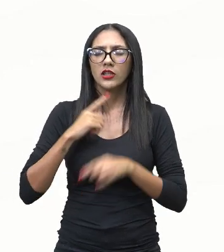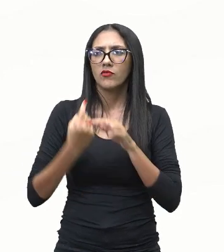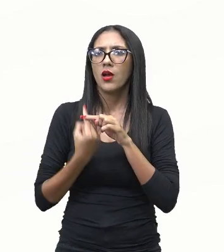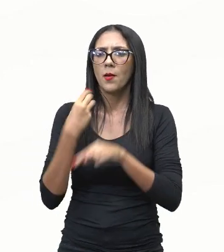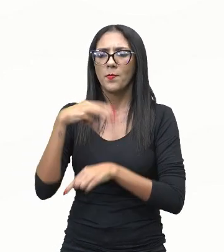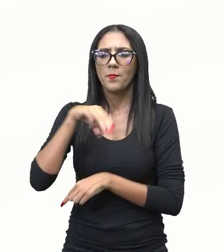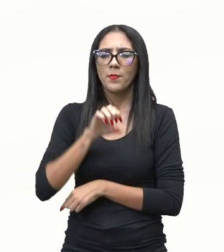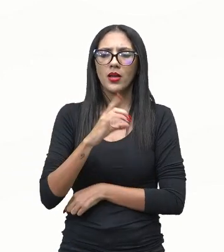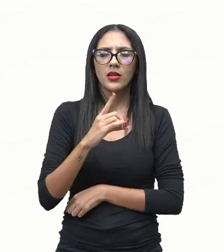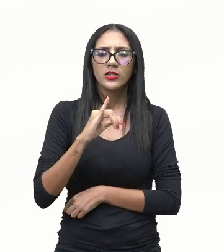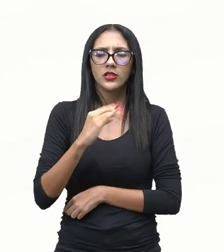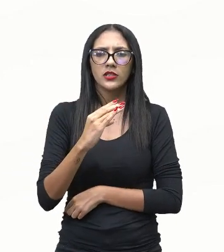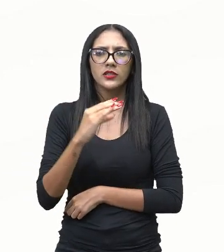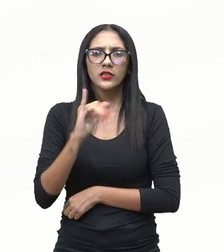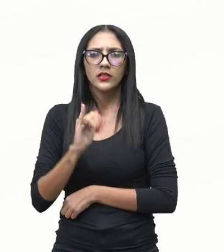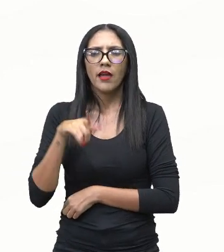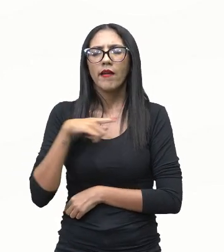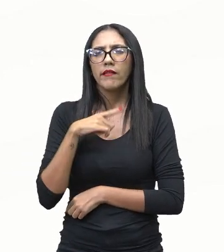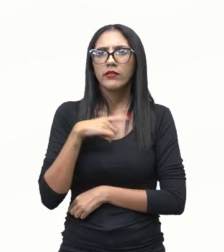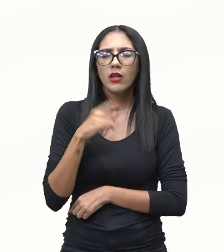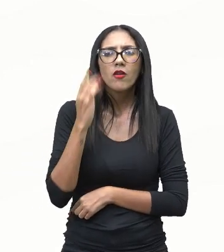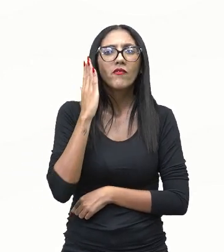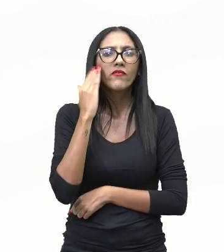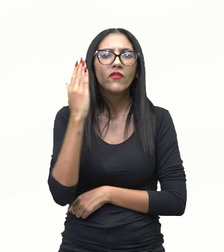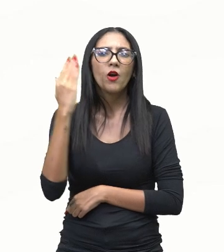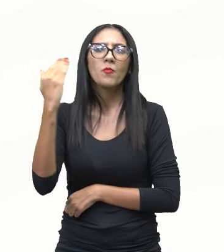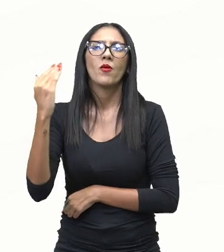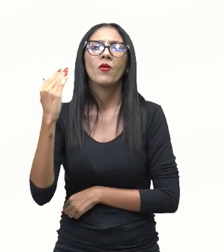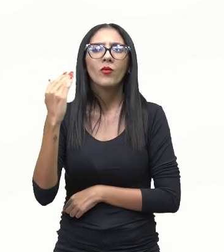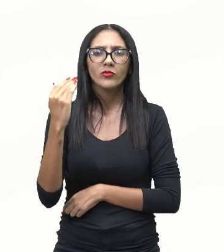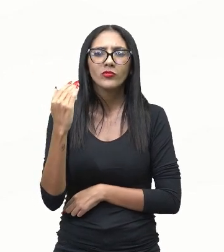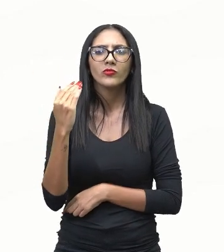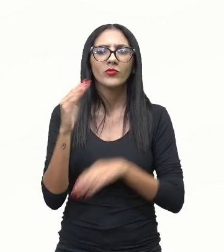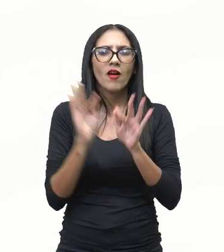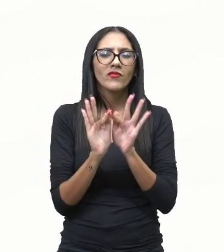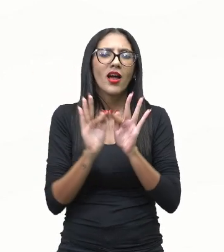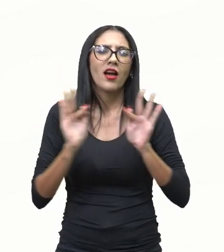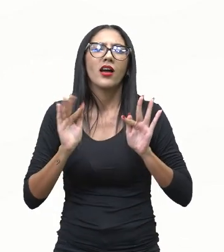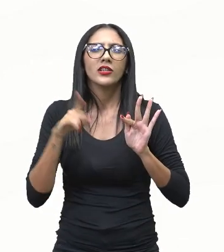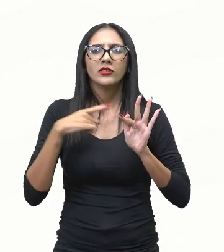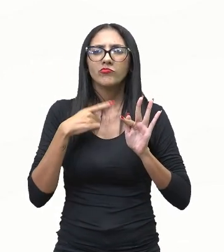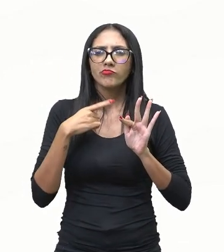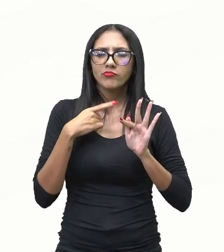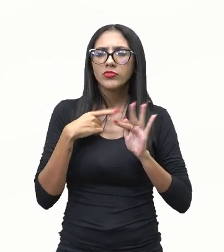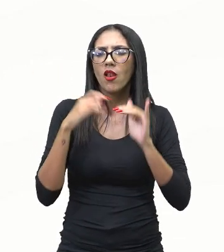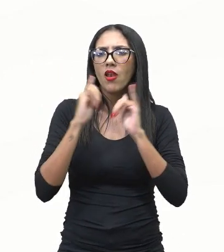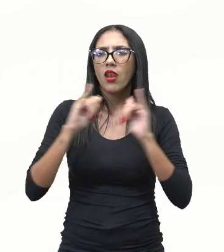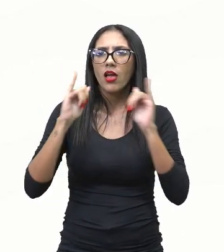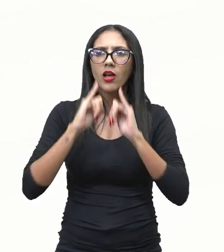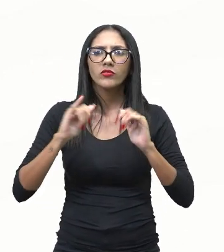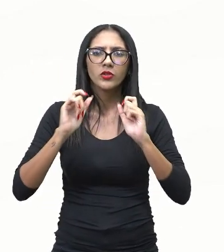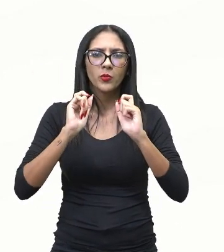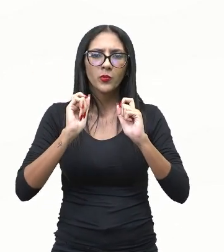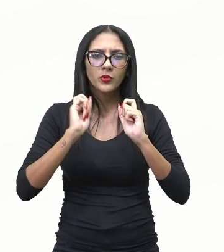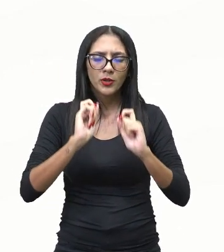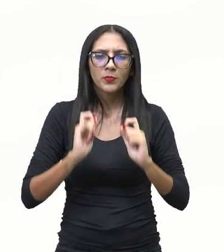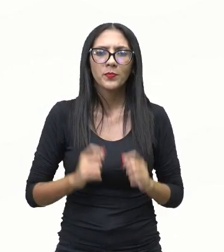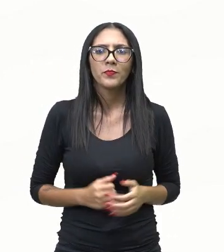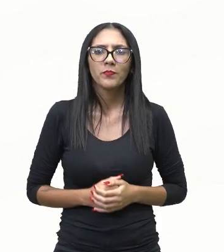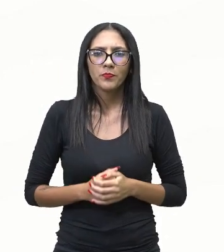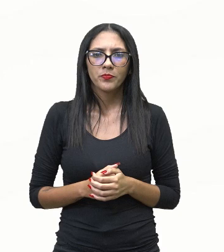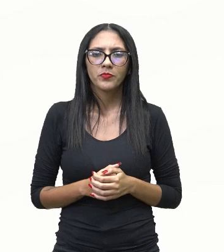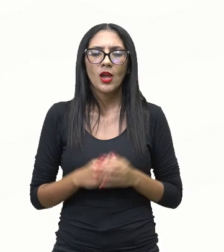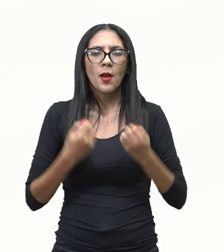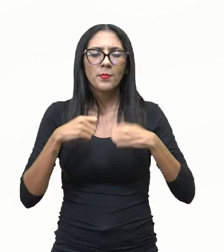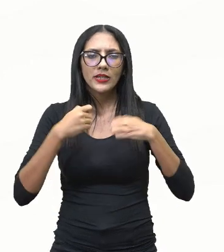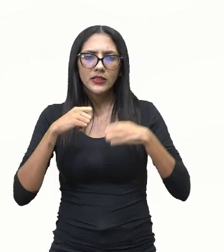tem uma frase aí foi muito comum desse período da história, né? Vamos mandar terras, né, para terras